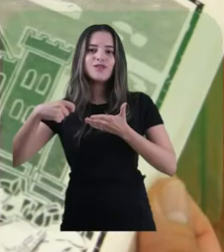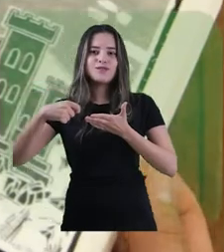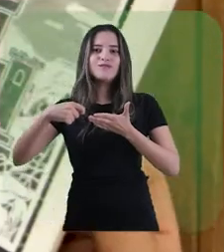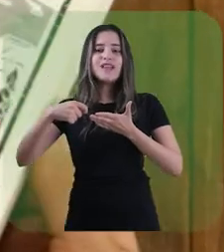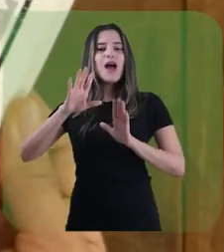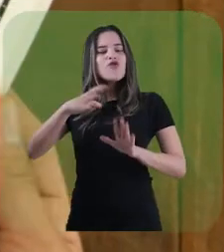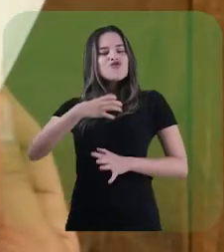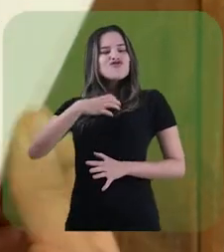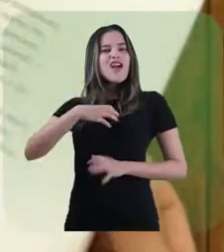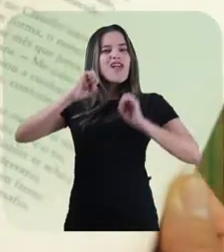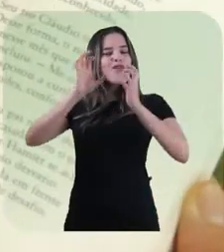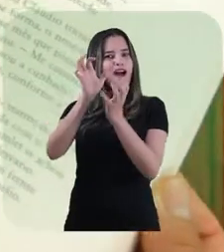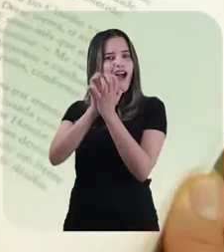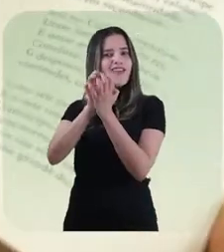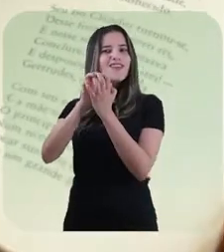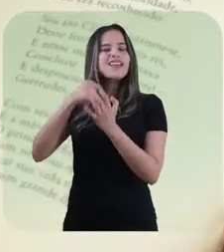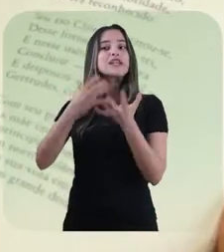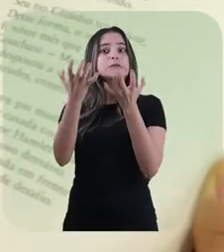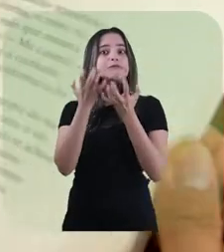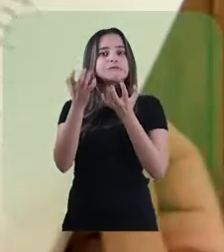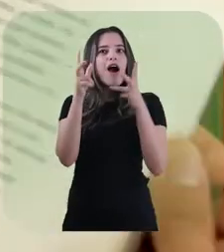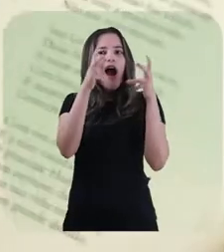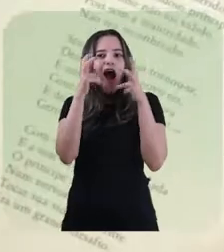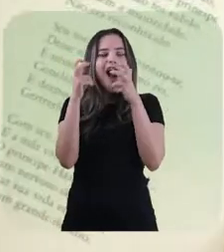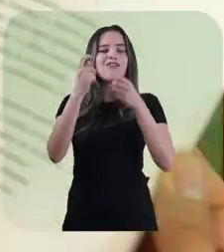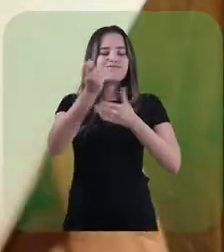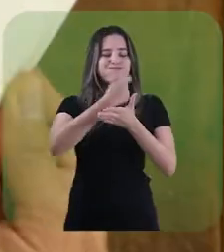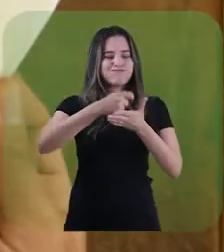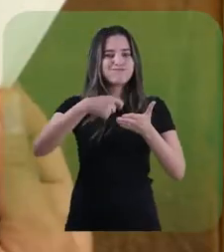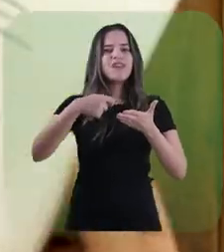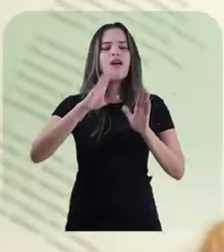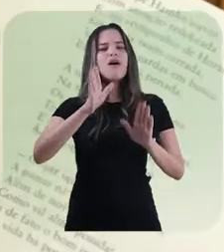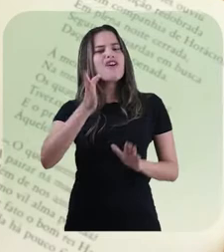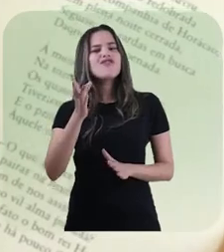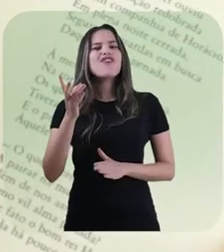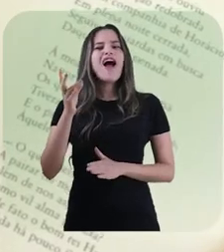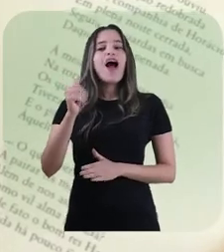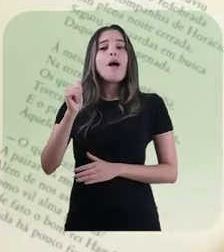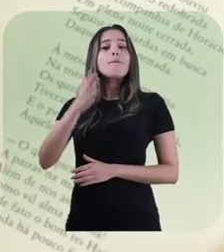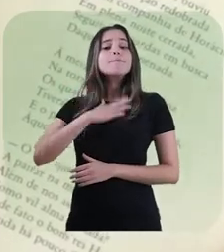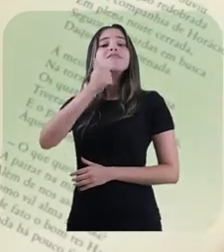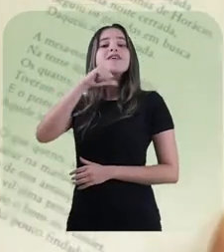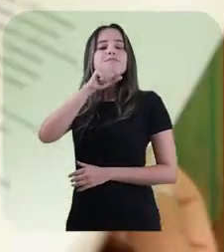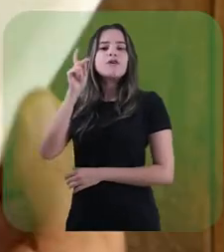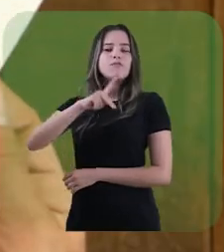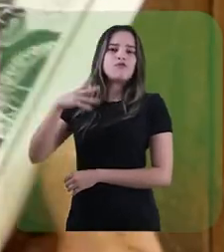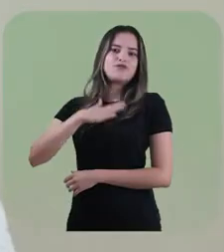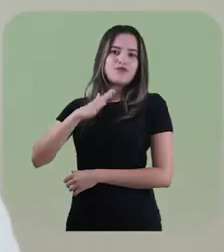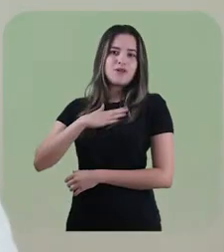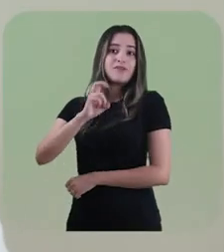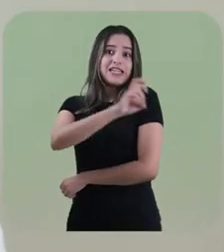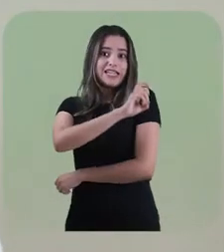que é quando eu sinto necessidade de escrita por que já vinha trabalhando com minha mãe né era aluno da minha mãe na 5ª série